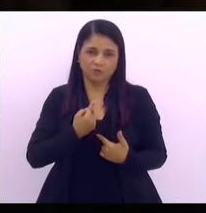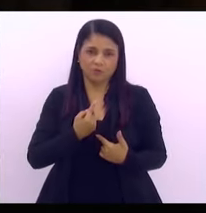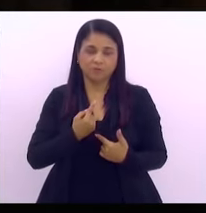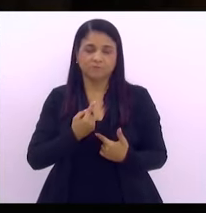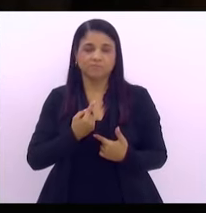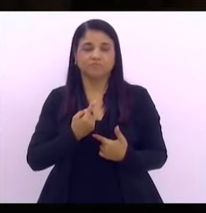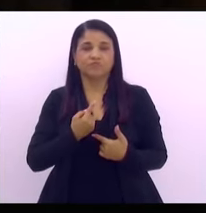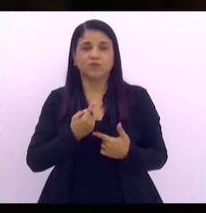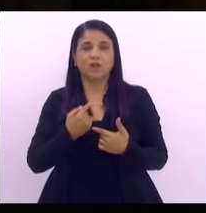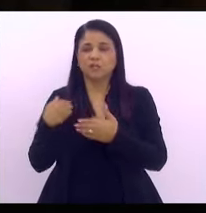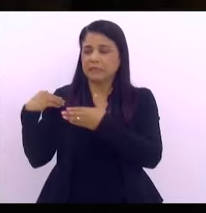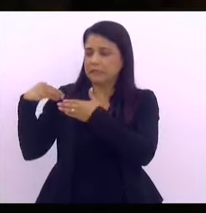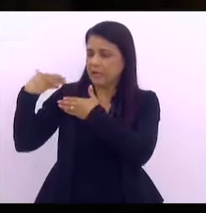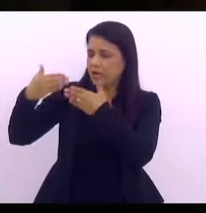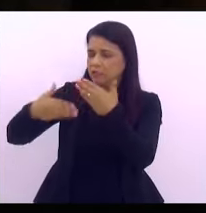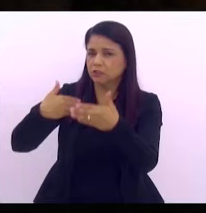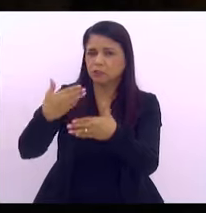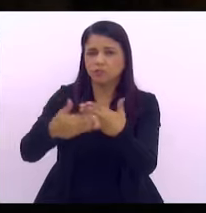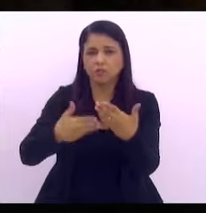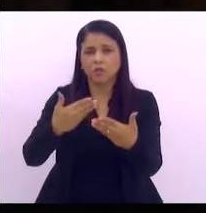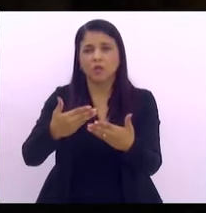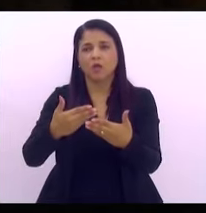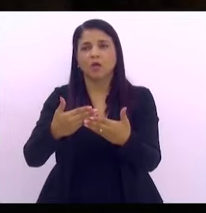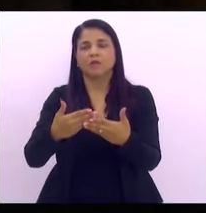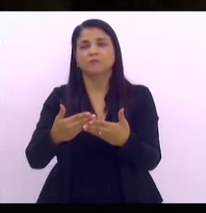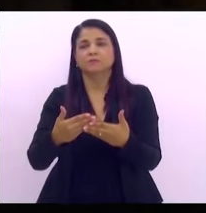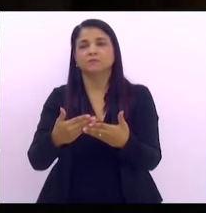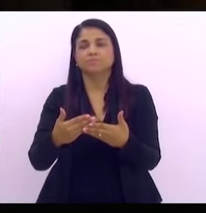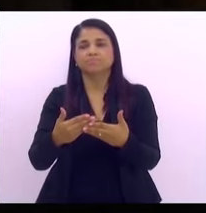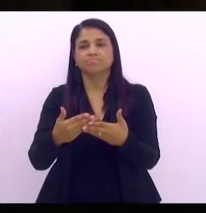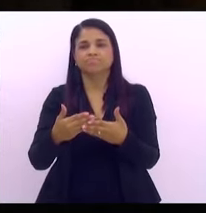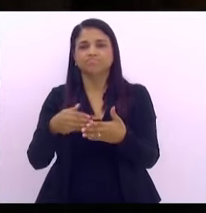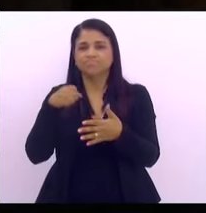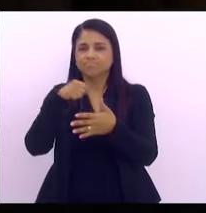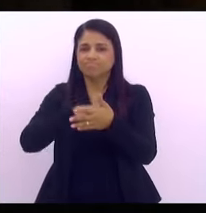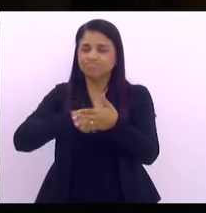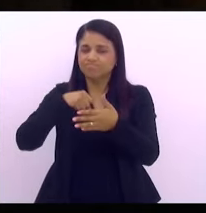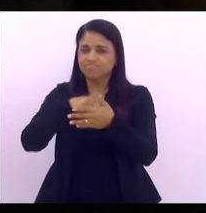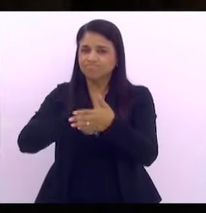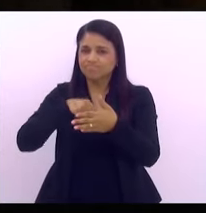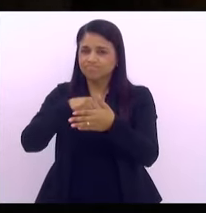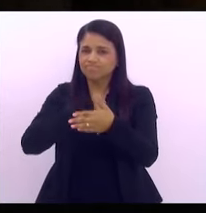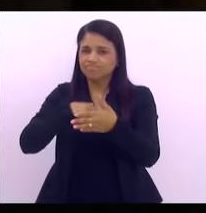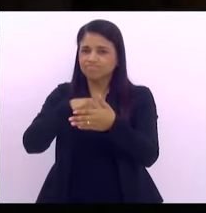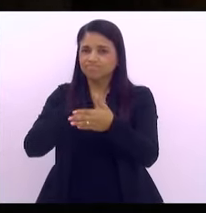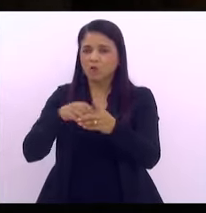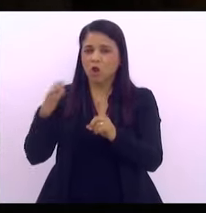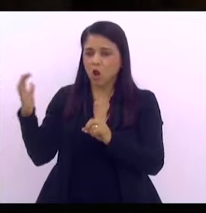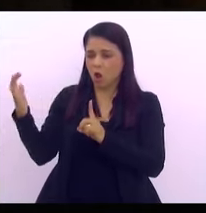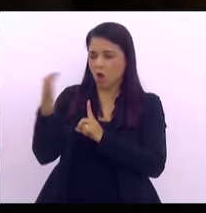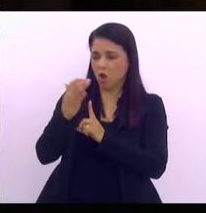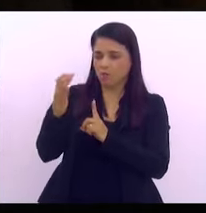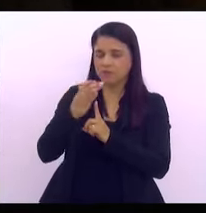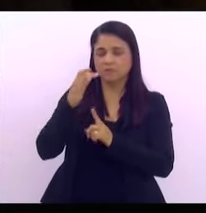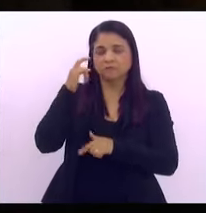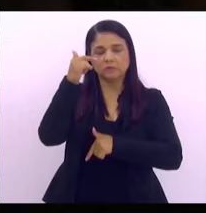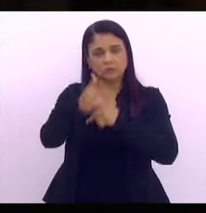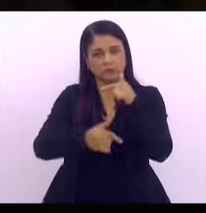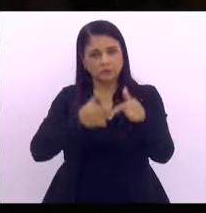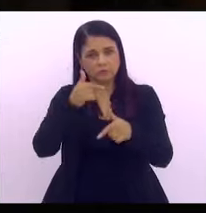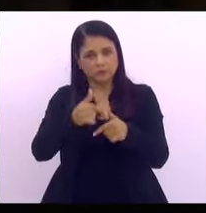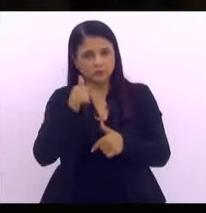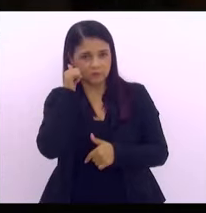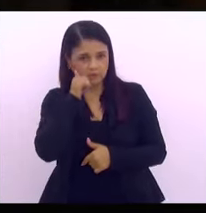nossa trajetória dá conta, que é justamente a luta contra a opressão das trabalhadoras e dos